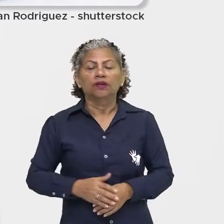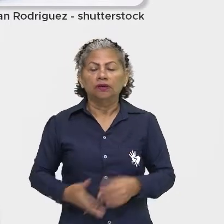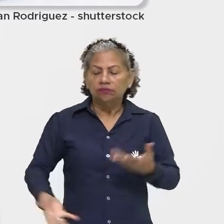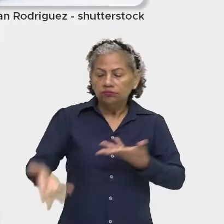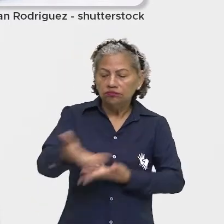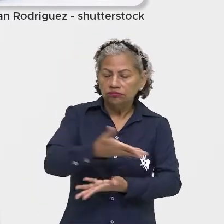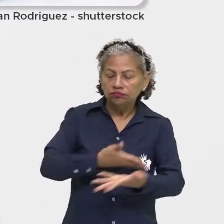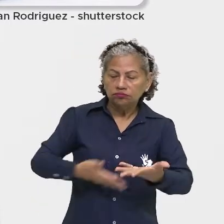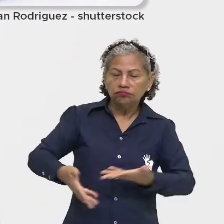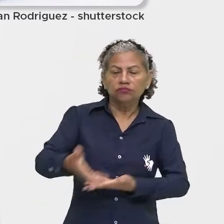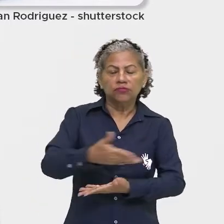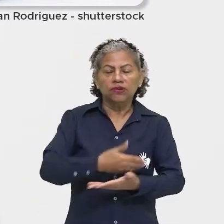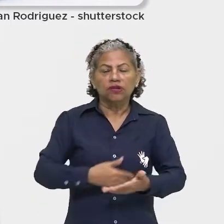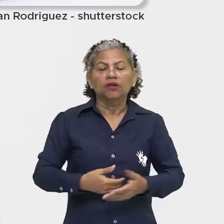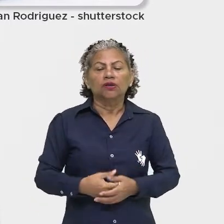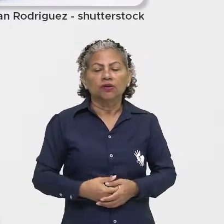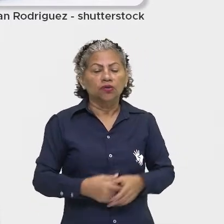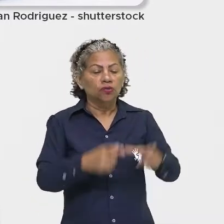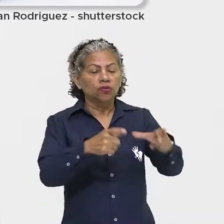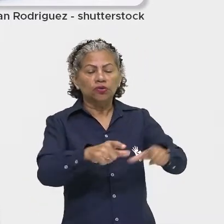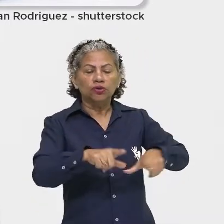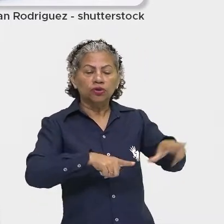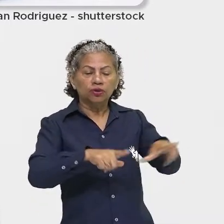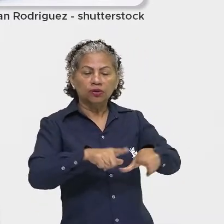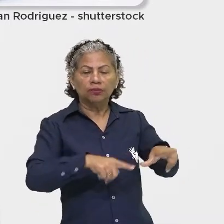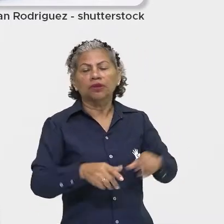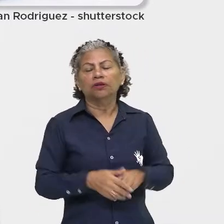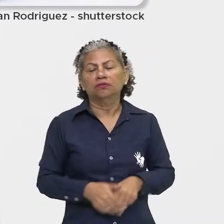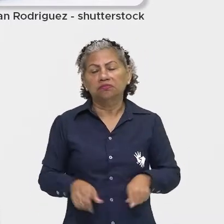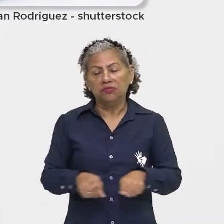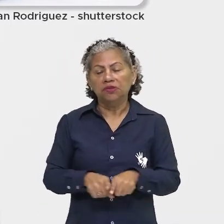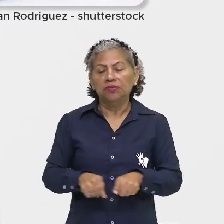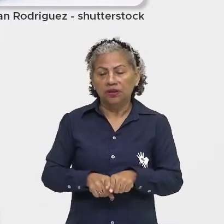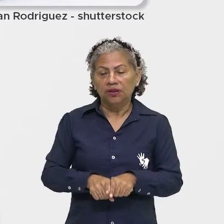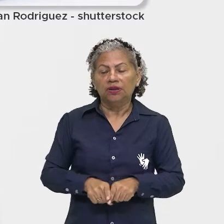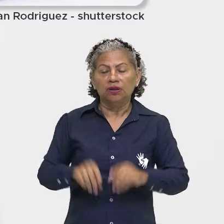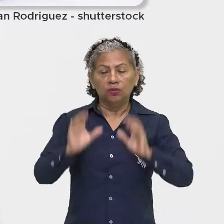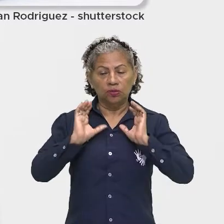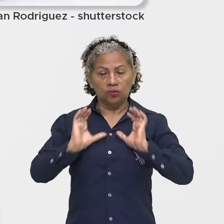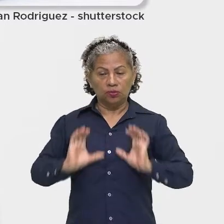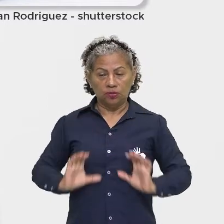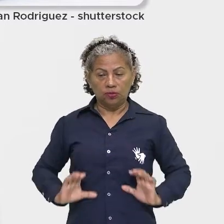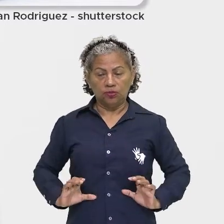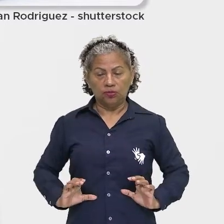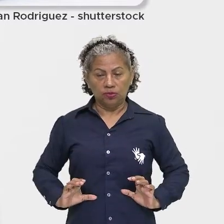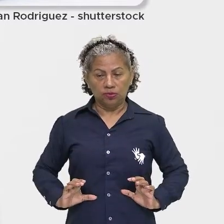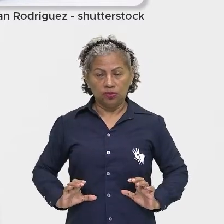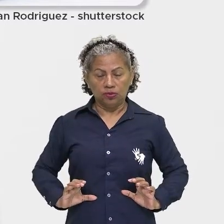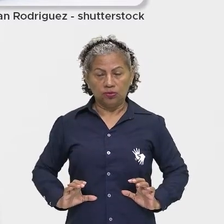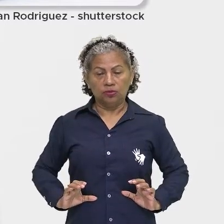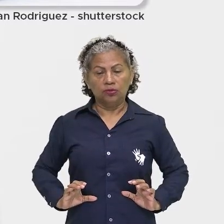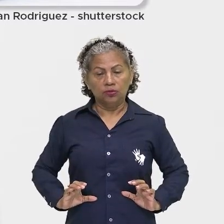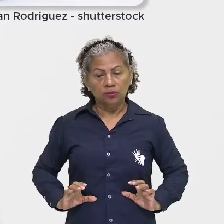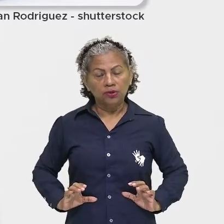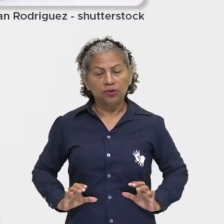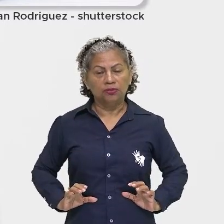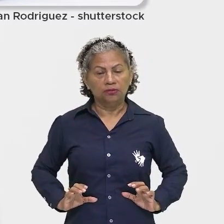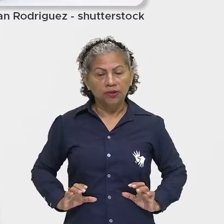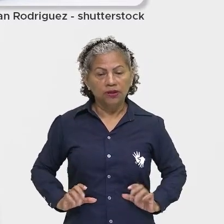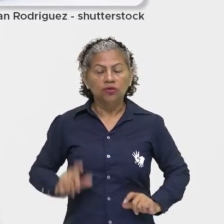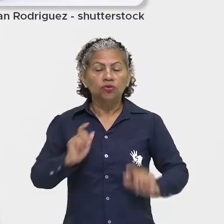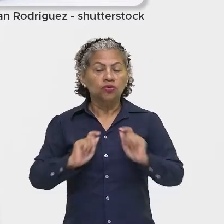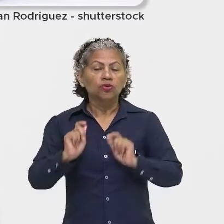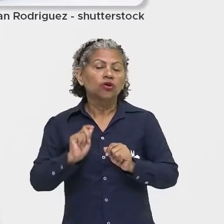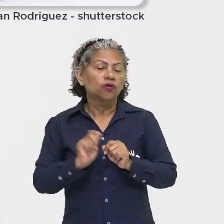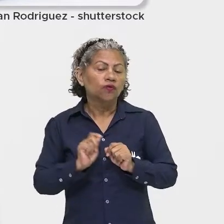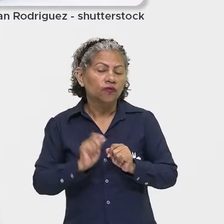Existe também uma netiqueta que é um comportamento baseado nas nossas atitudes